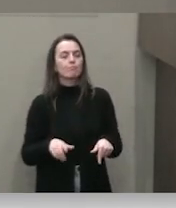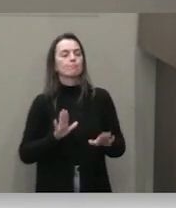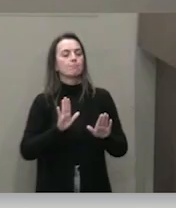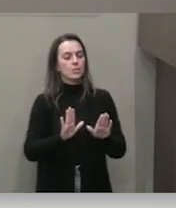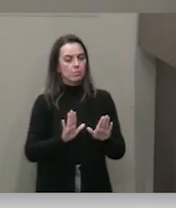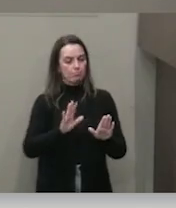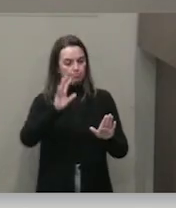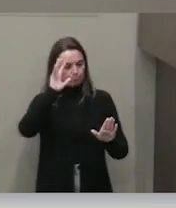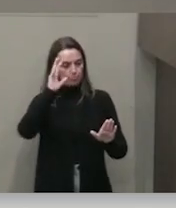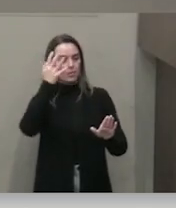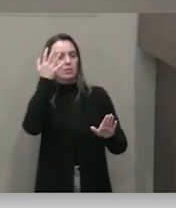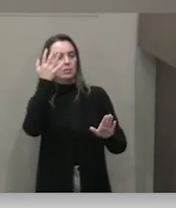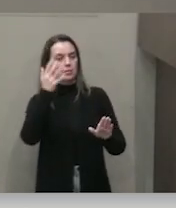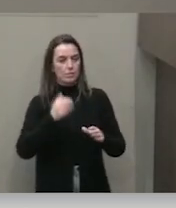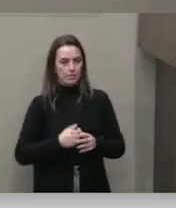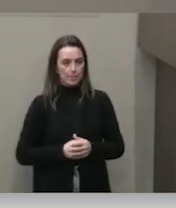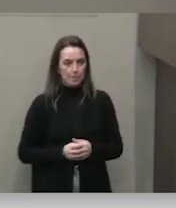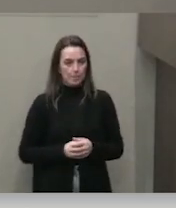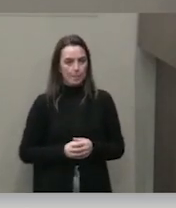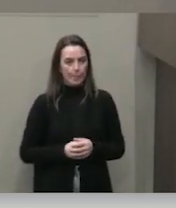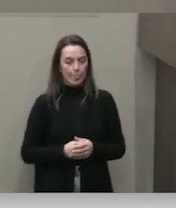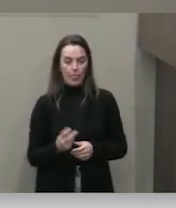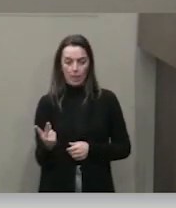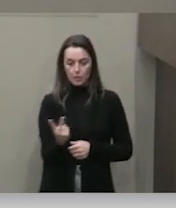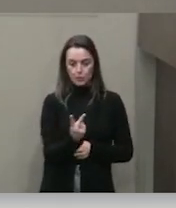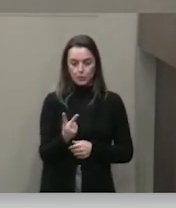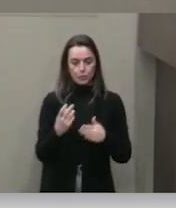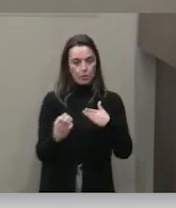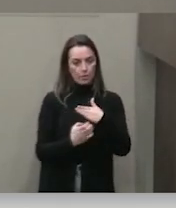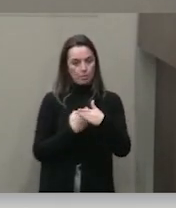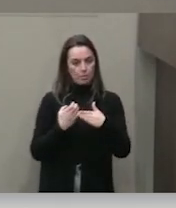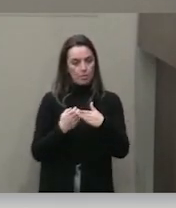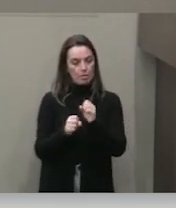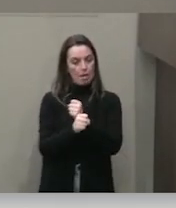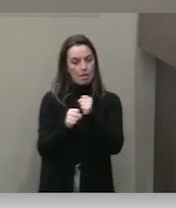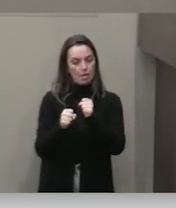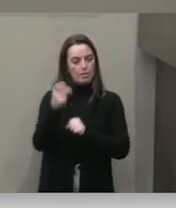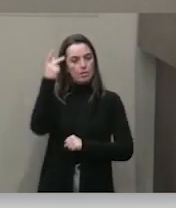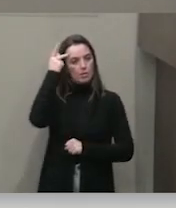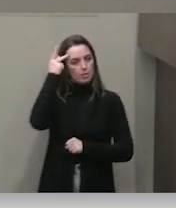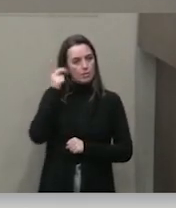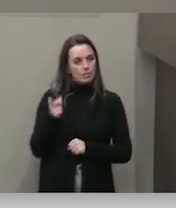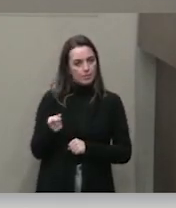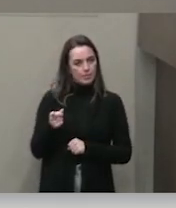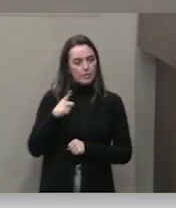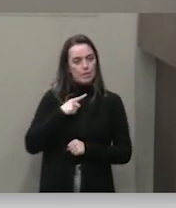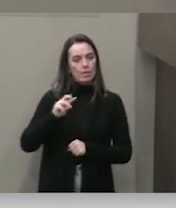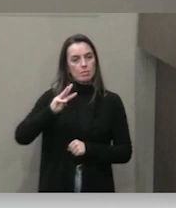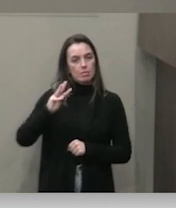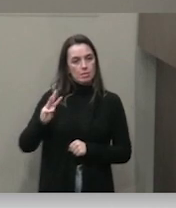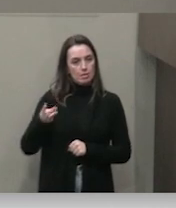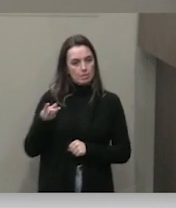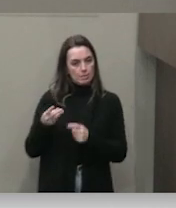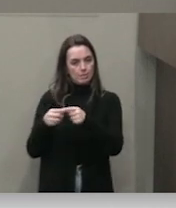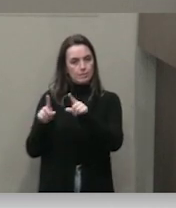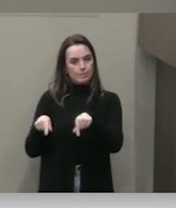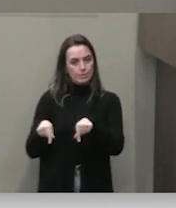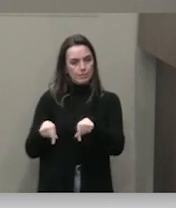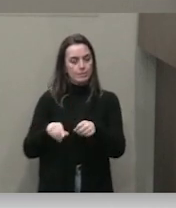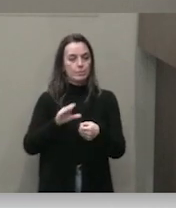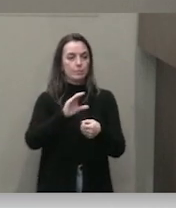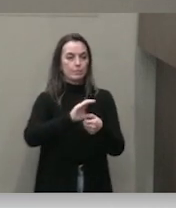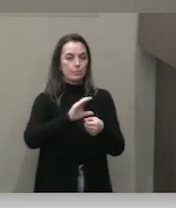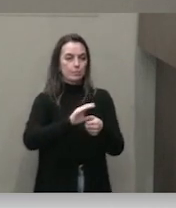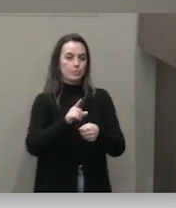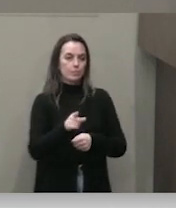mesmo. São 2 empresas grandes, São Vicente tem em torno de 3.000 colaboradores, o Hospital de Clínicas tem em